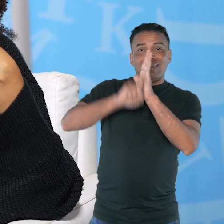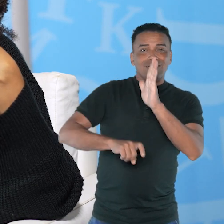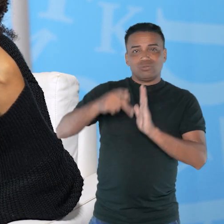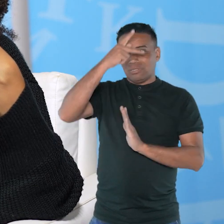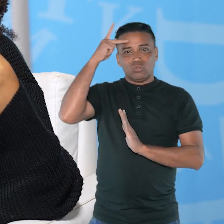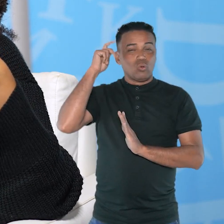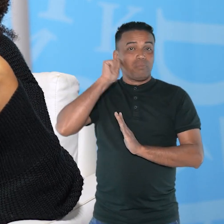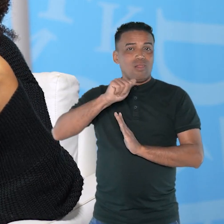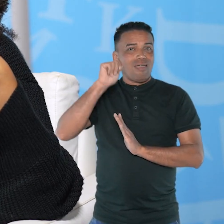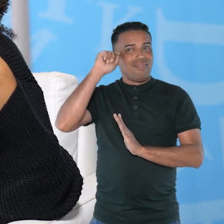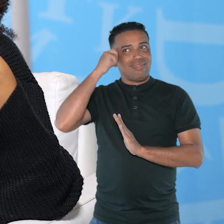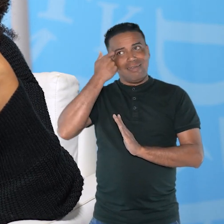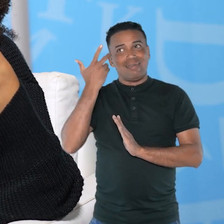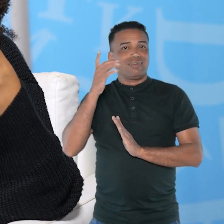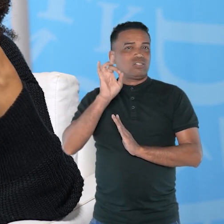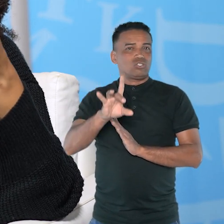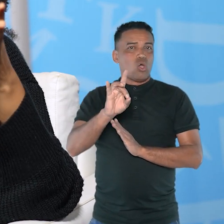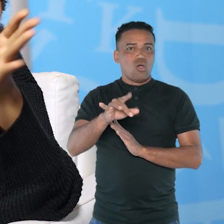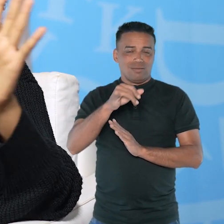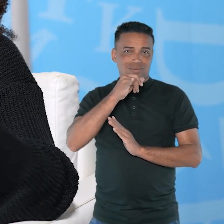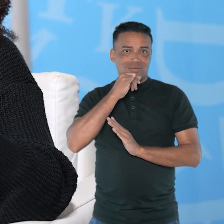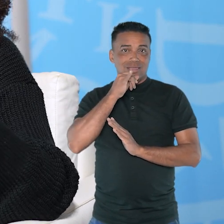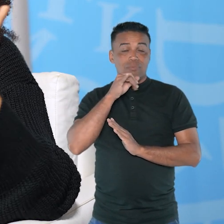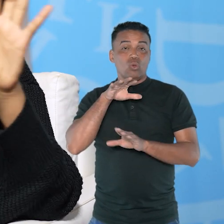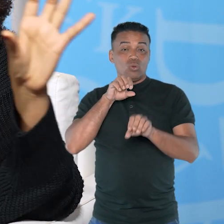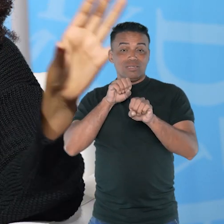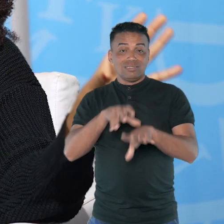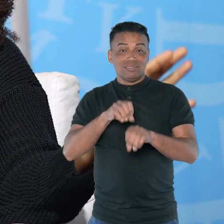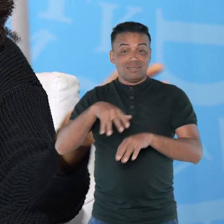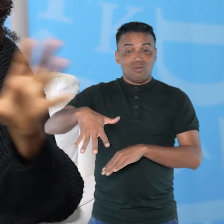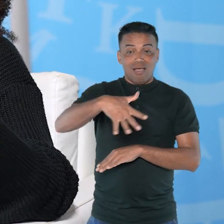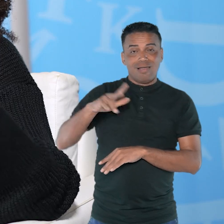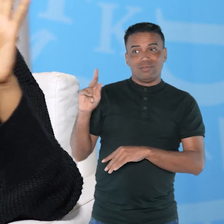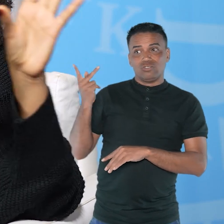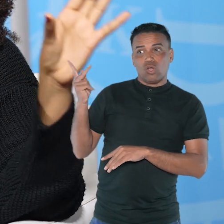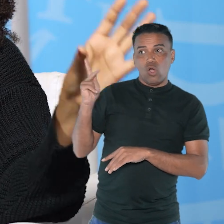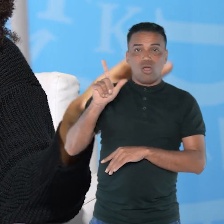coisa que levasse só para o ensino mais histórico, né, do que da